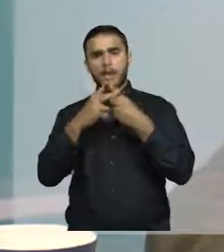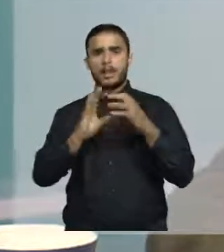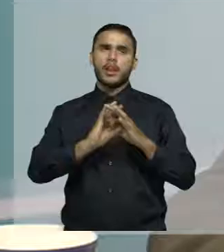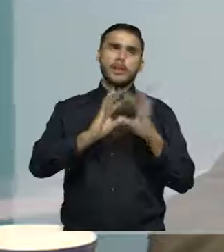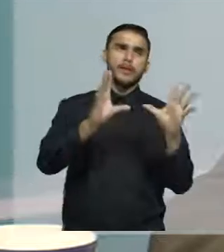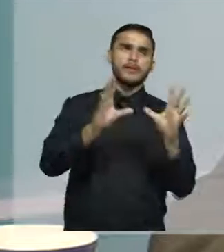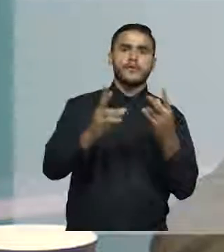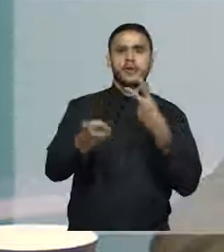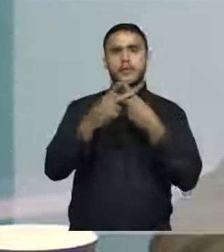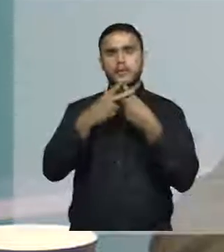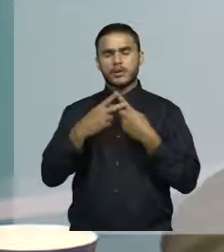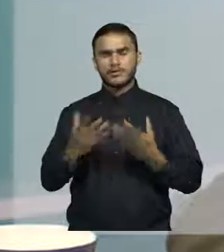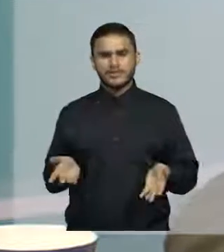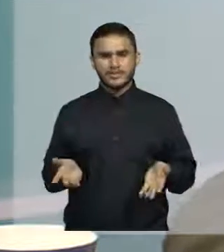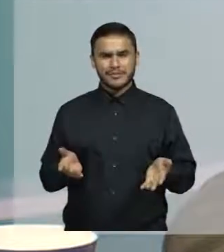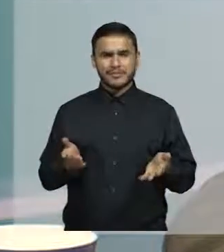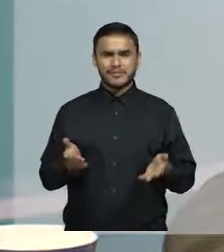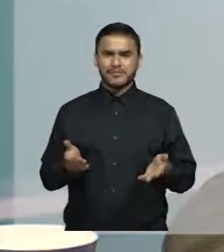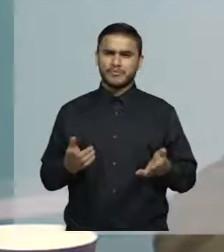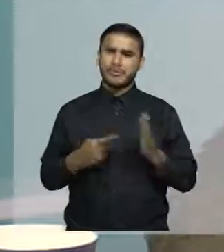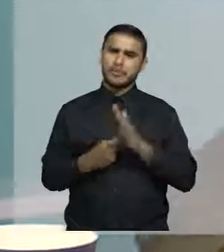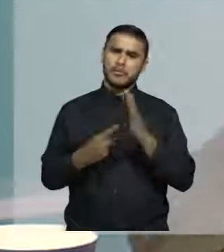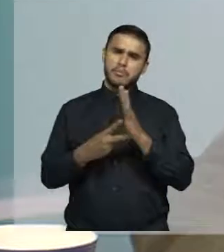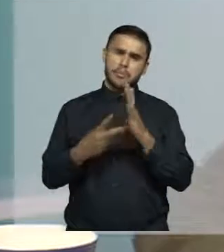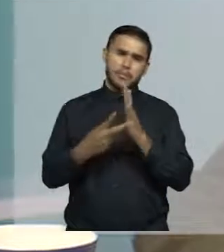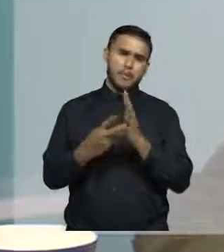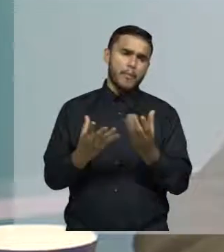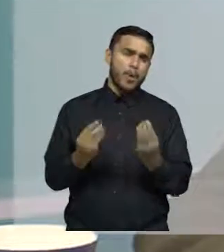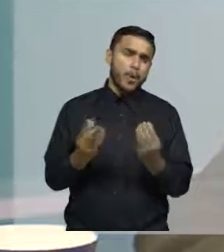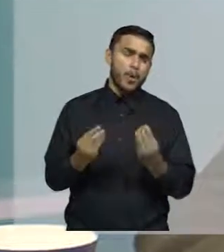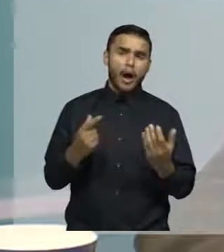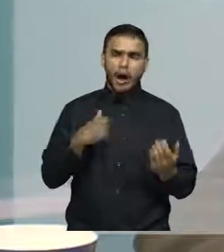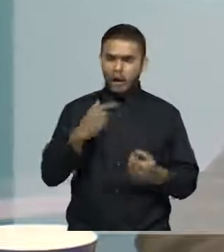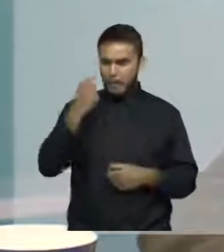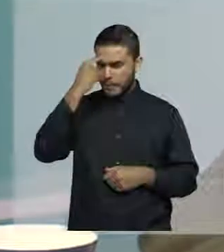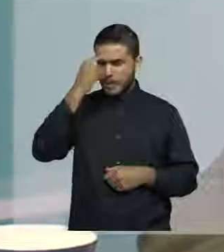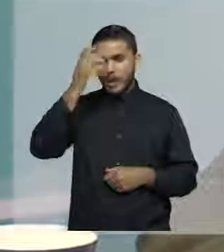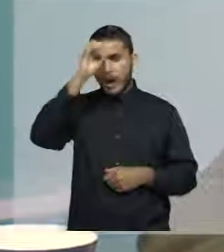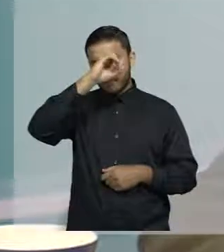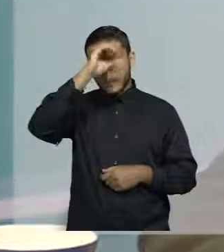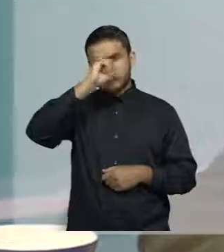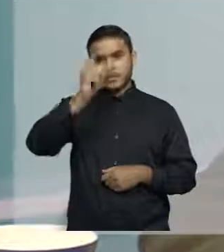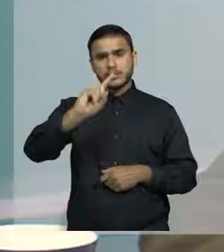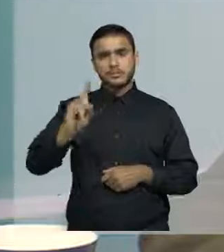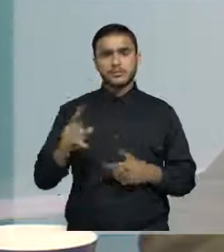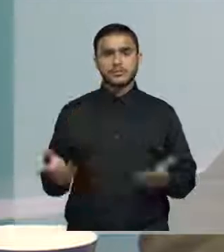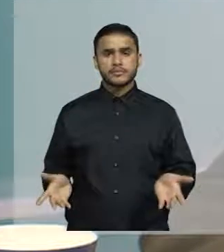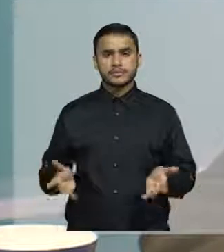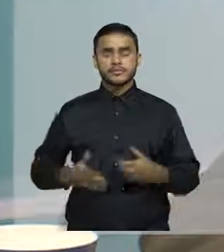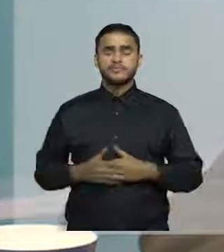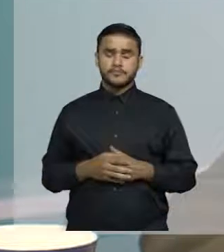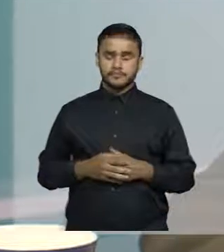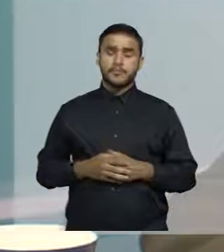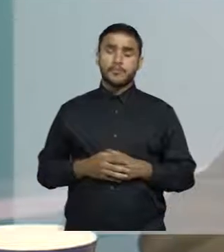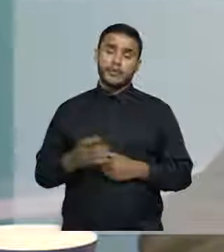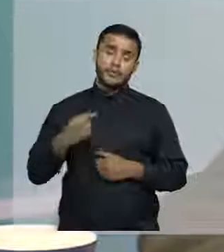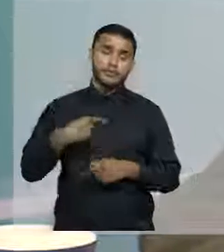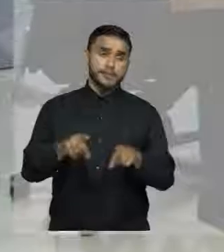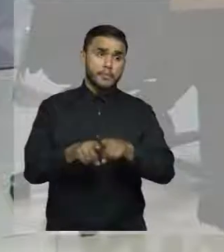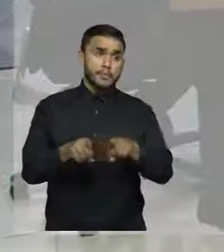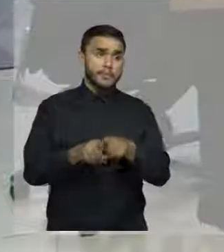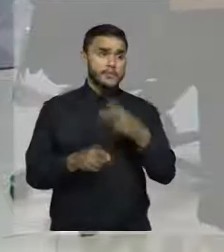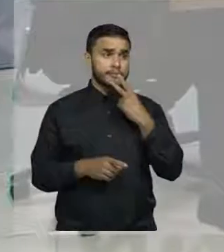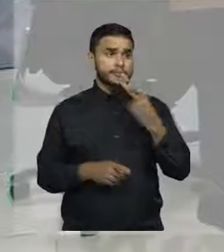sua mesma disposição criminógena, não é? Tem até uma teoria que eu acho maluca, de que